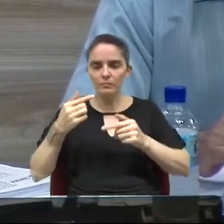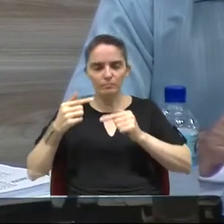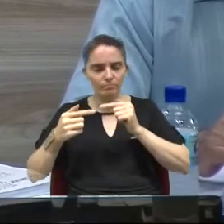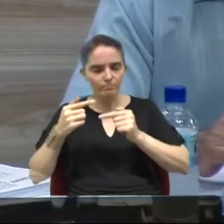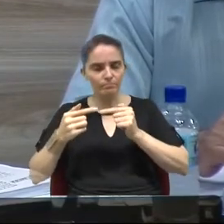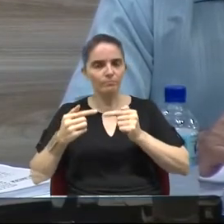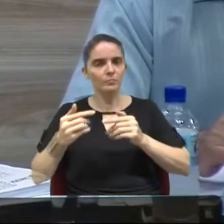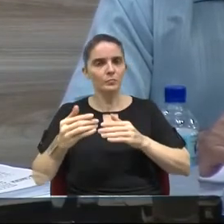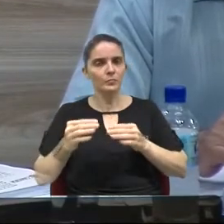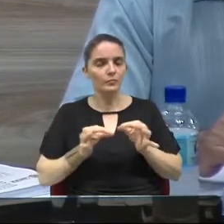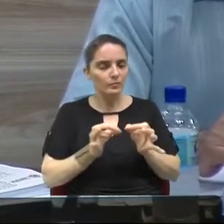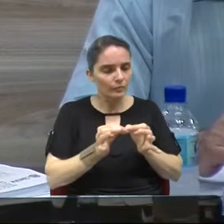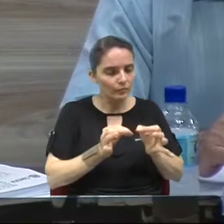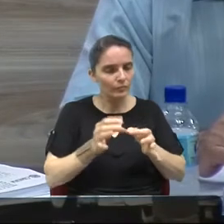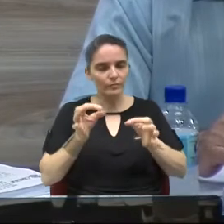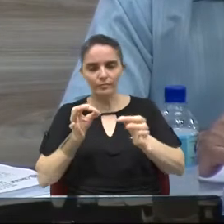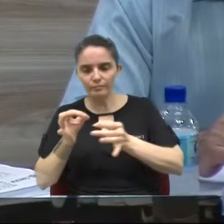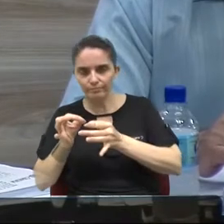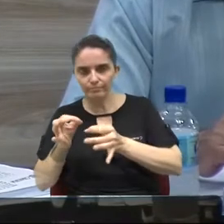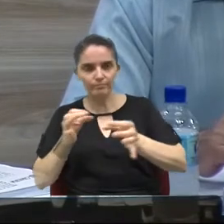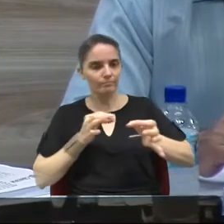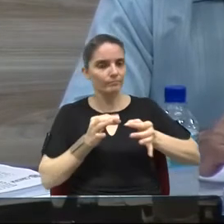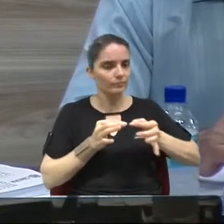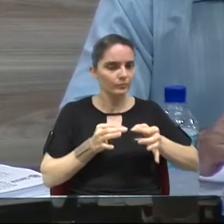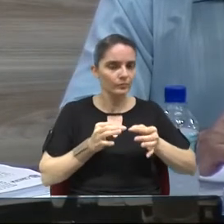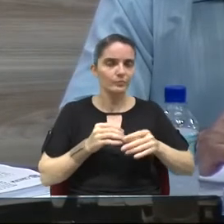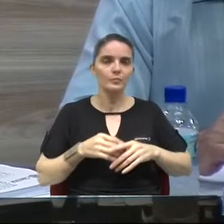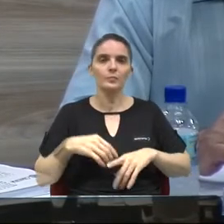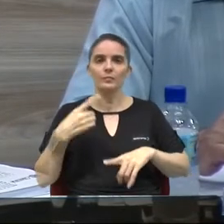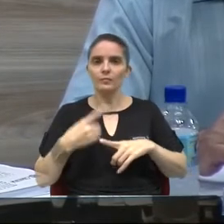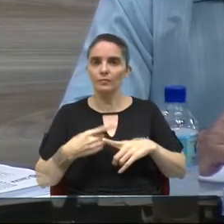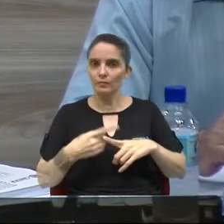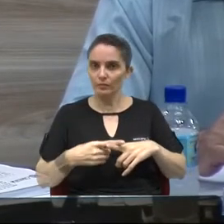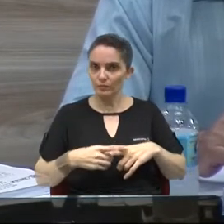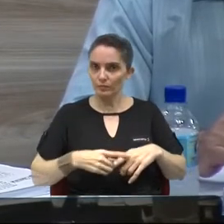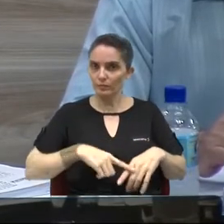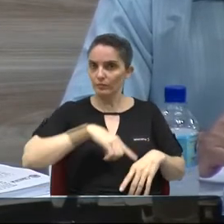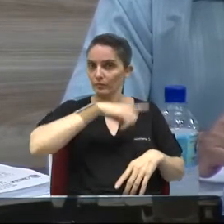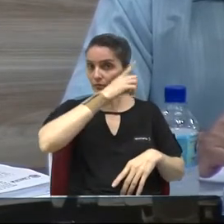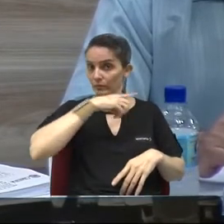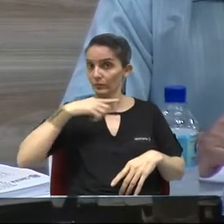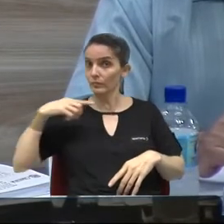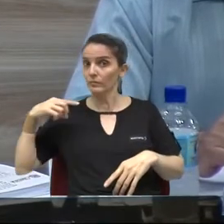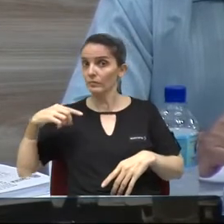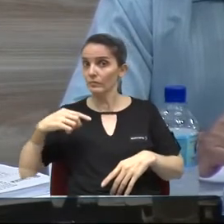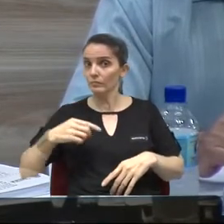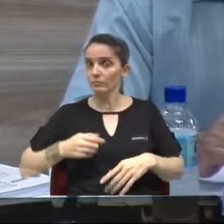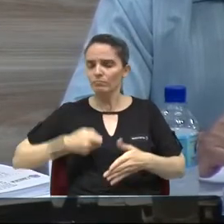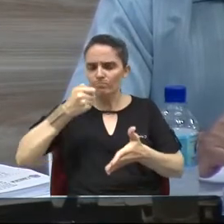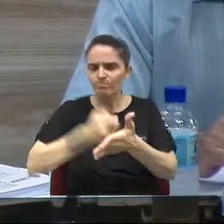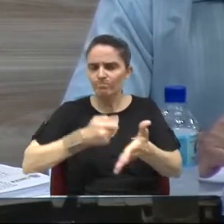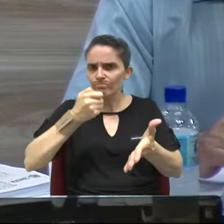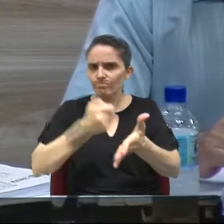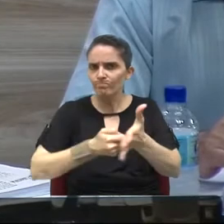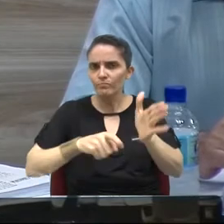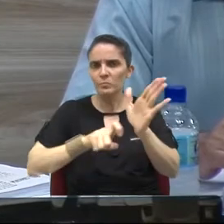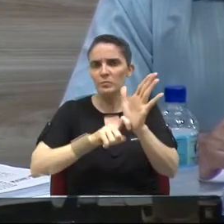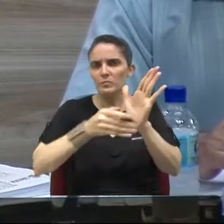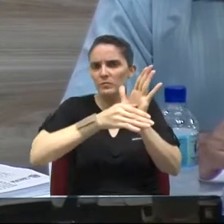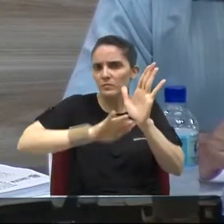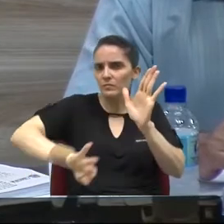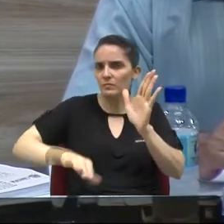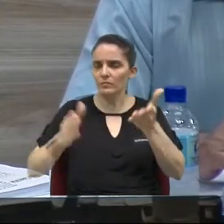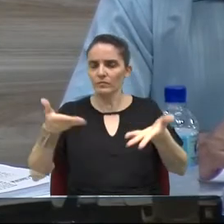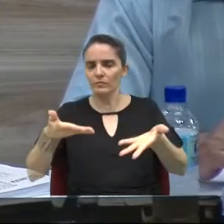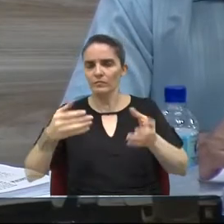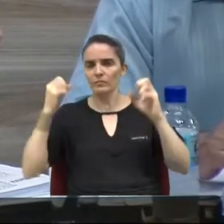foram surgindo leis, todos vocês sabem do qual eu milito muito nessa questão das drogas. E hoje, com toda essa moda de